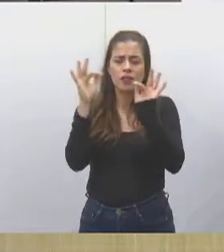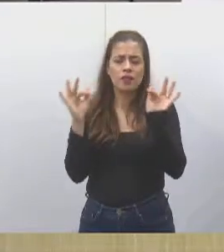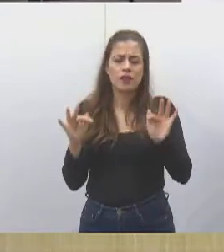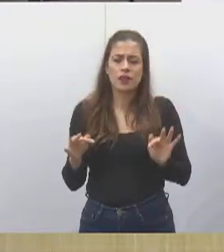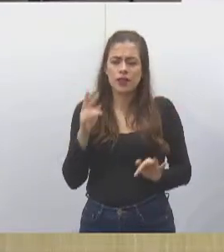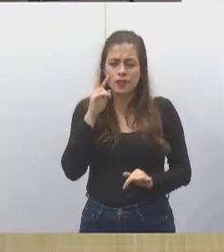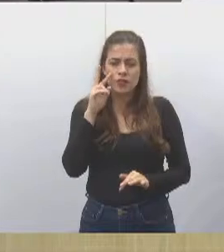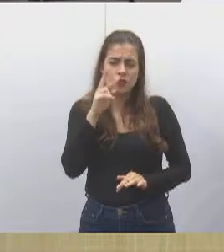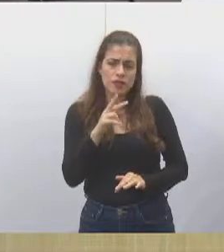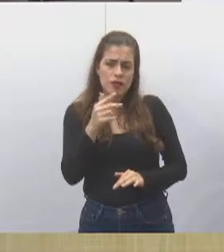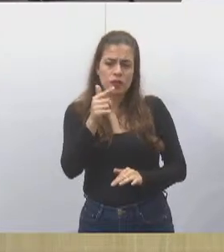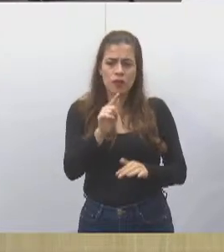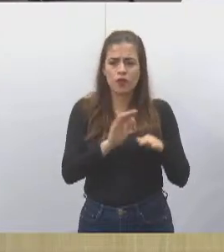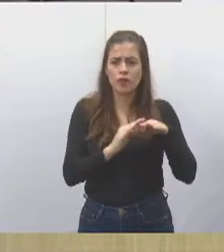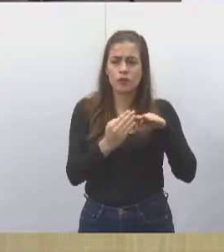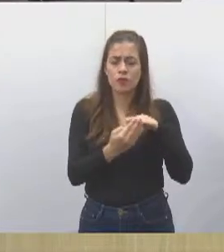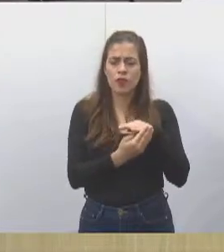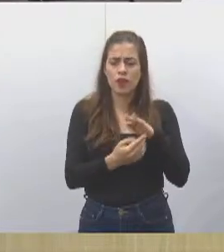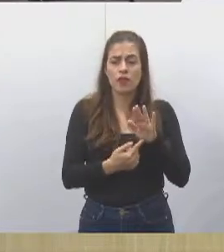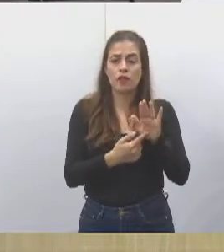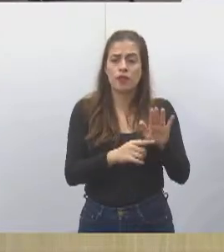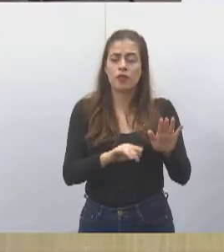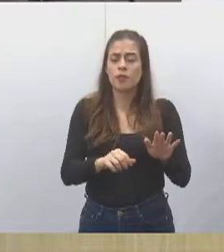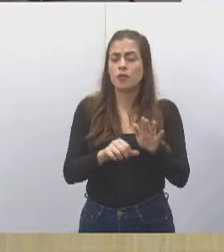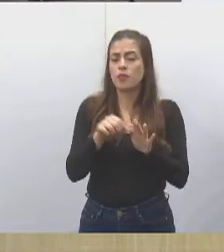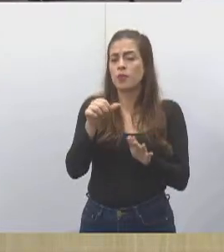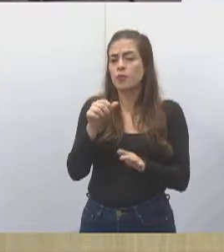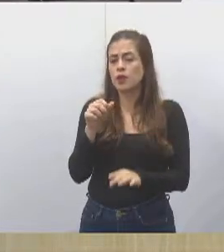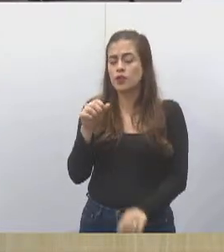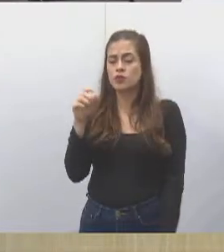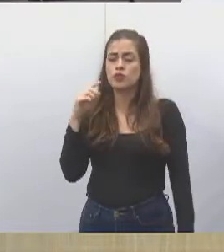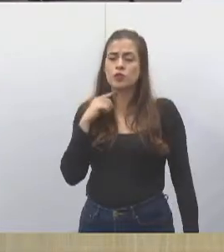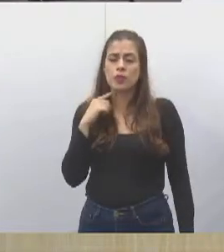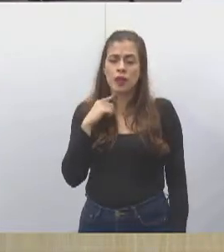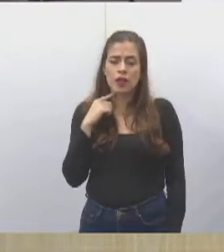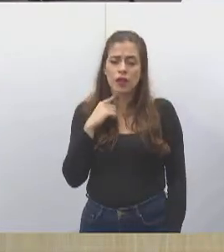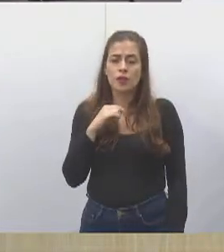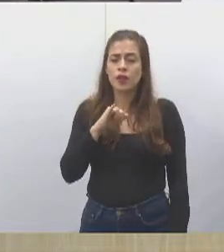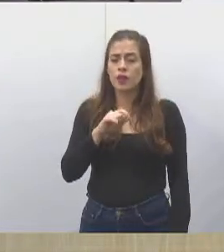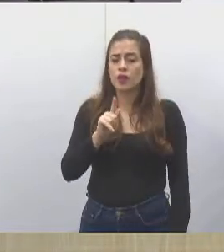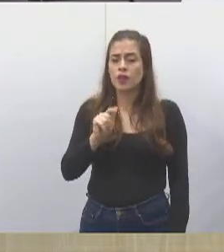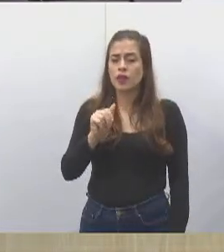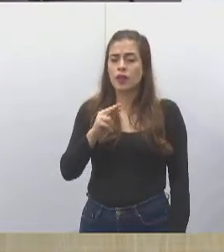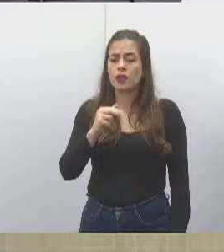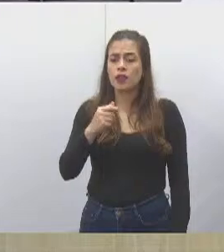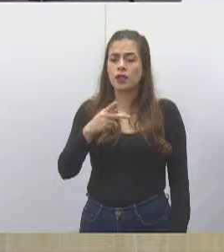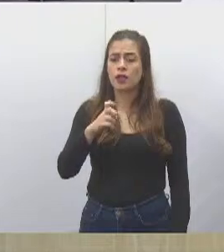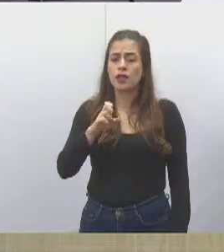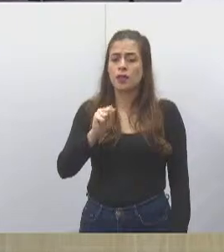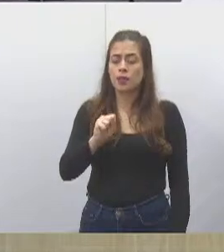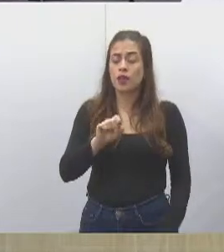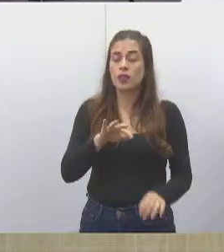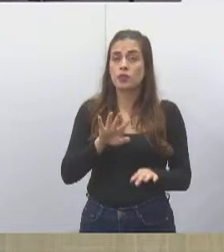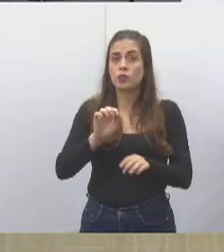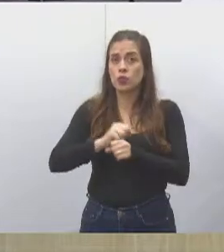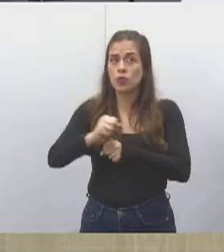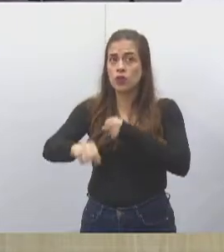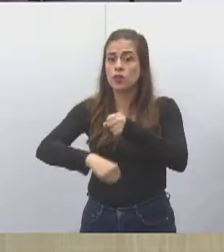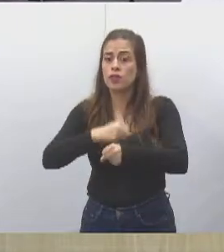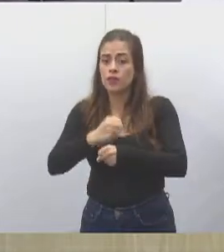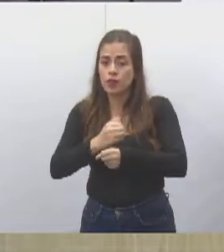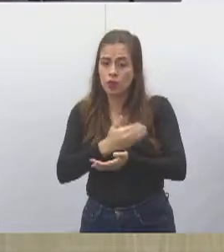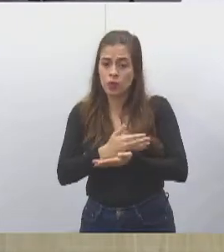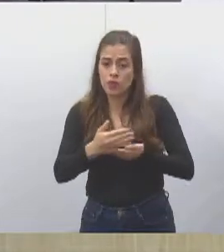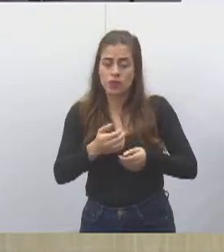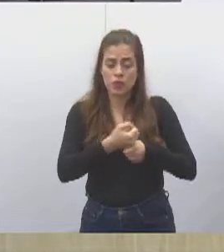aqui sendo contemplados, como o 1º de Maio, Igarapés, né, o ano que vem começar a construção dessa creche, que eu acho que é uma grande luta